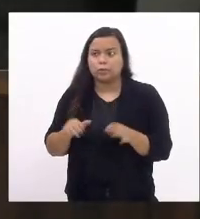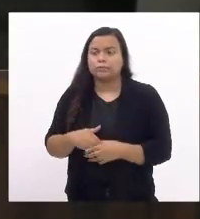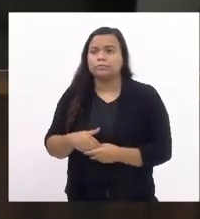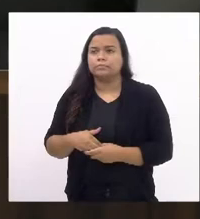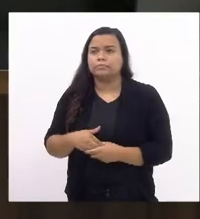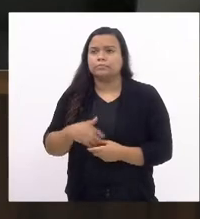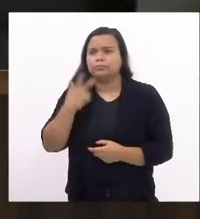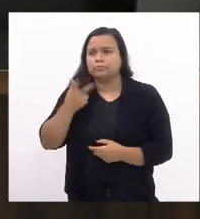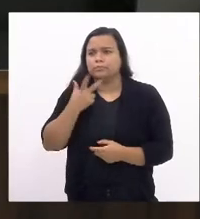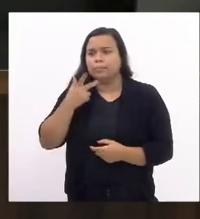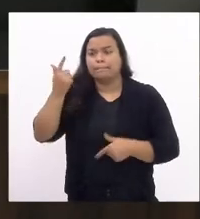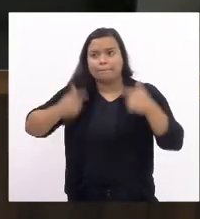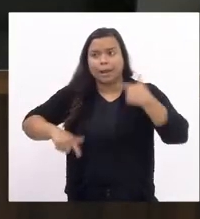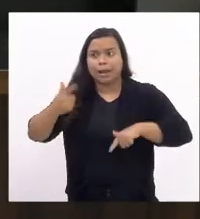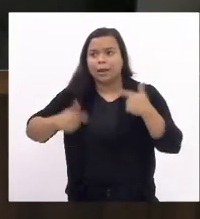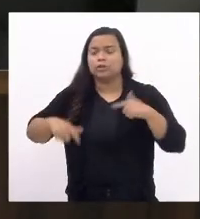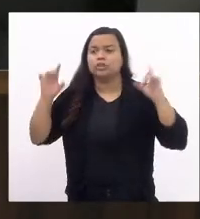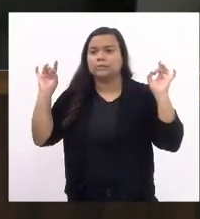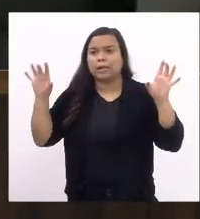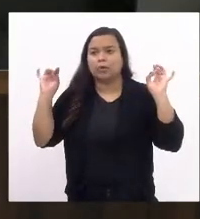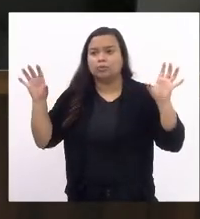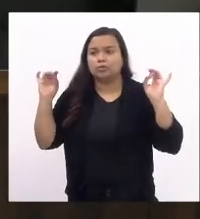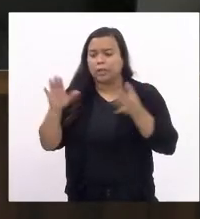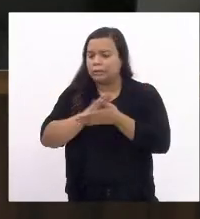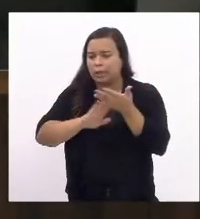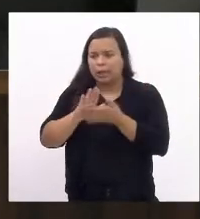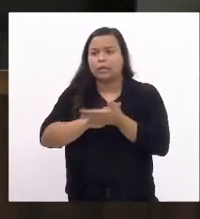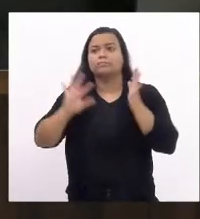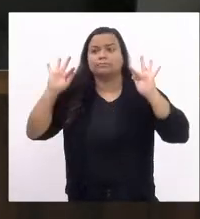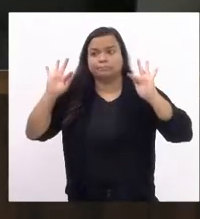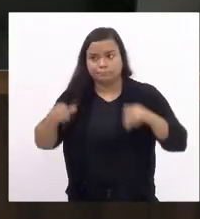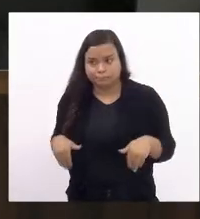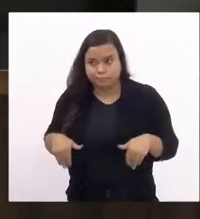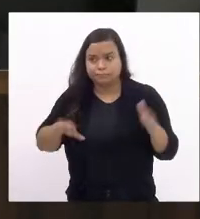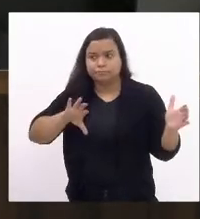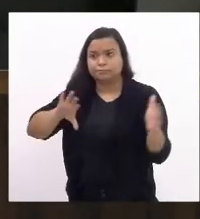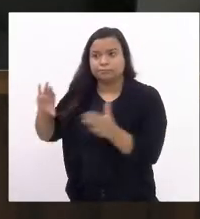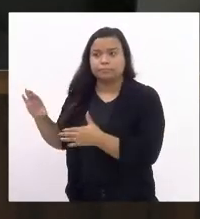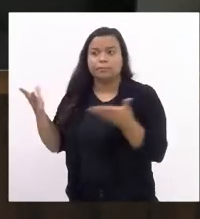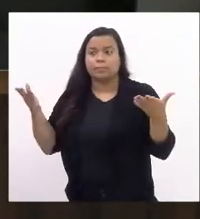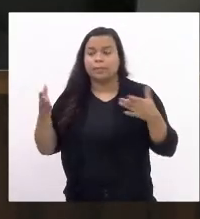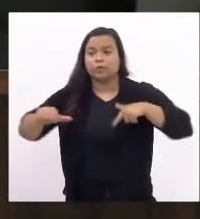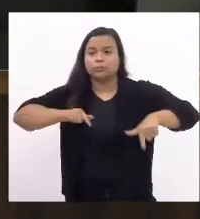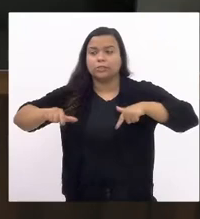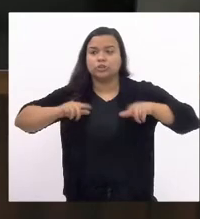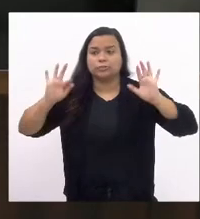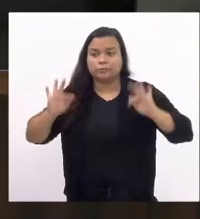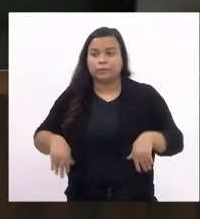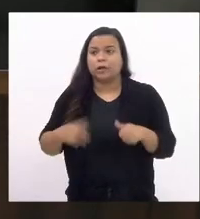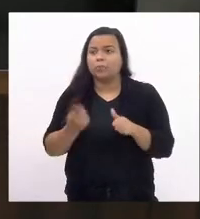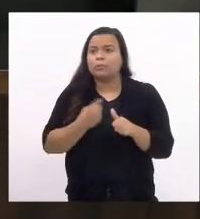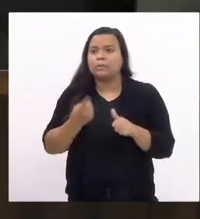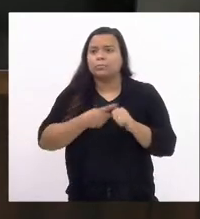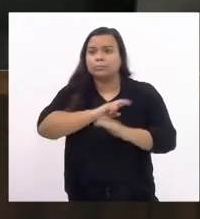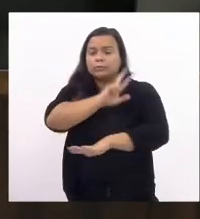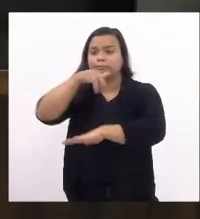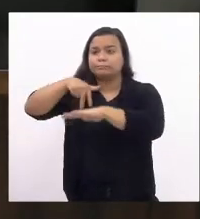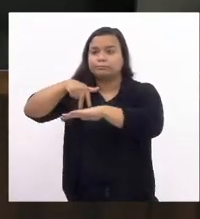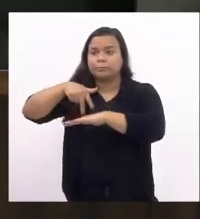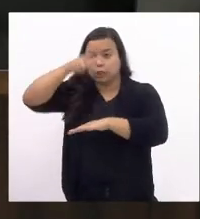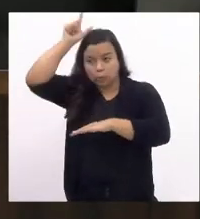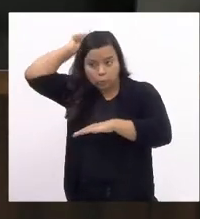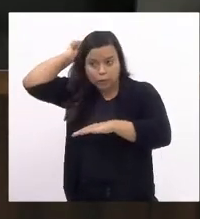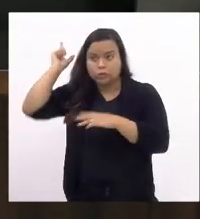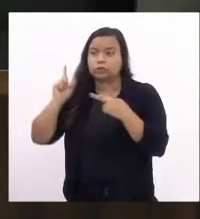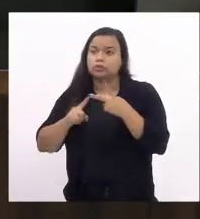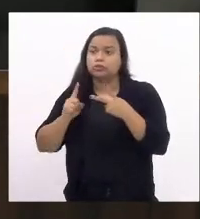Não, nada mais a tratar na primeira sessão extraordinária, a mesma está encerrada. Passa-se ao expediente final. Primeiro o orador inscrito, deputado Luiz Paulo, em seguida